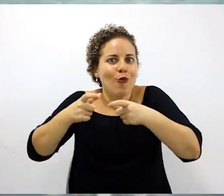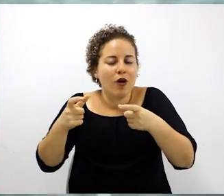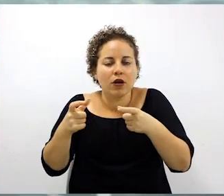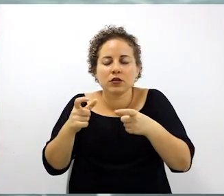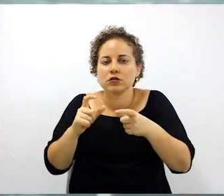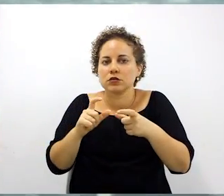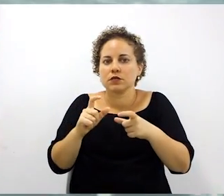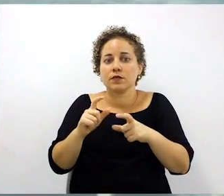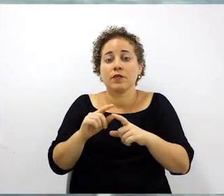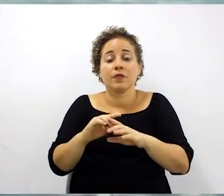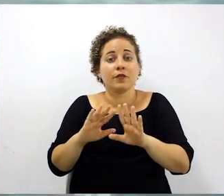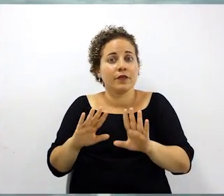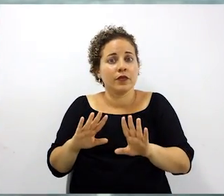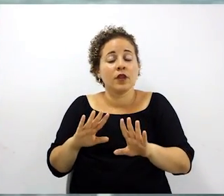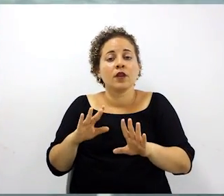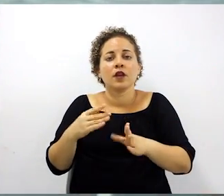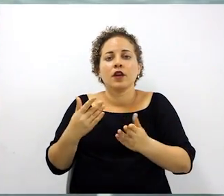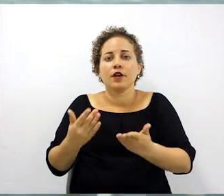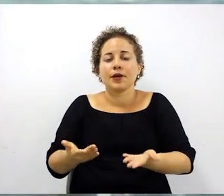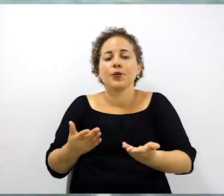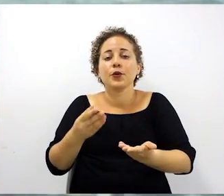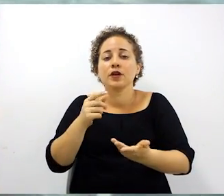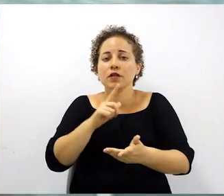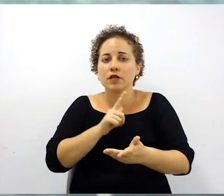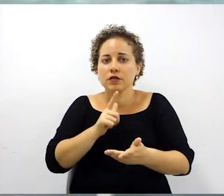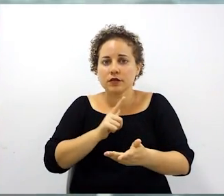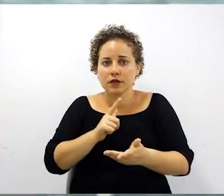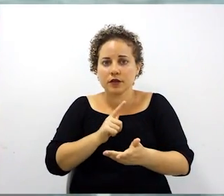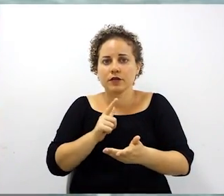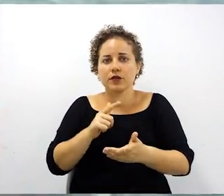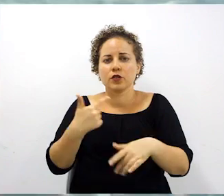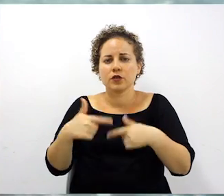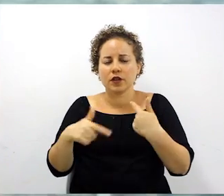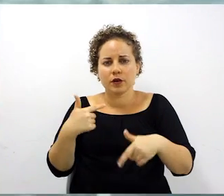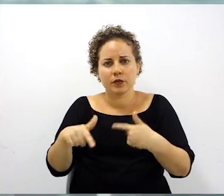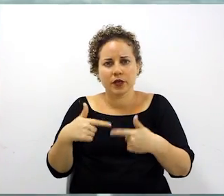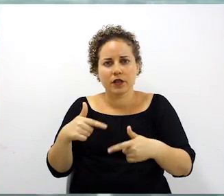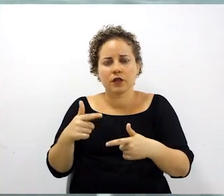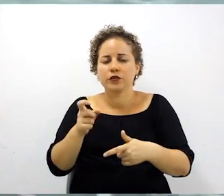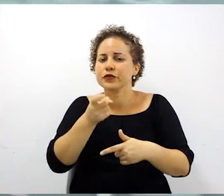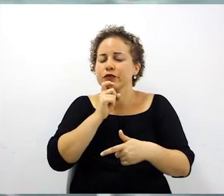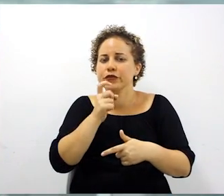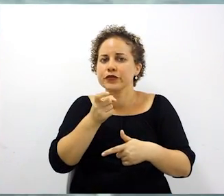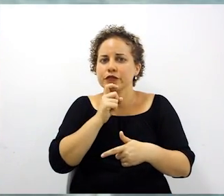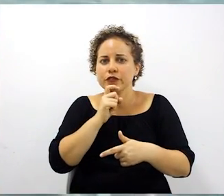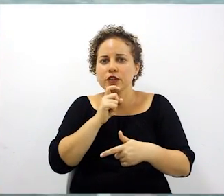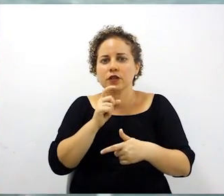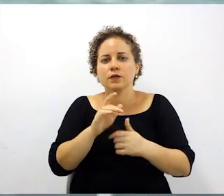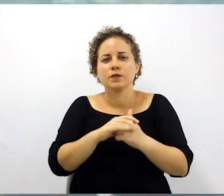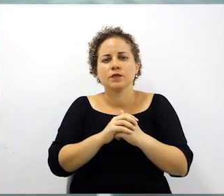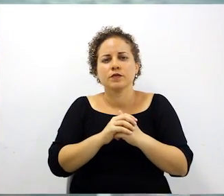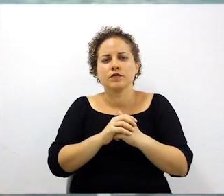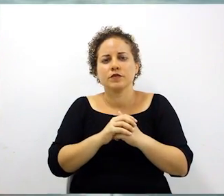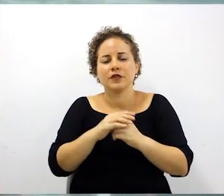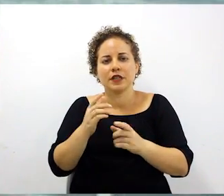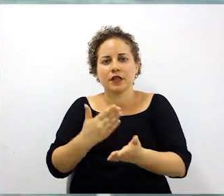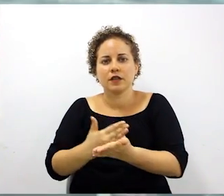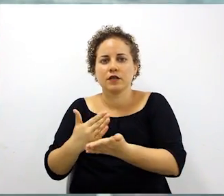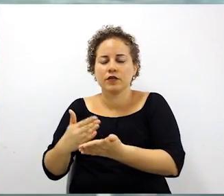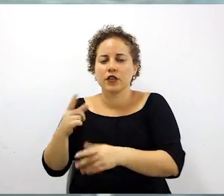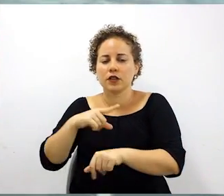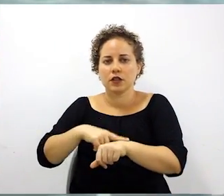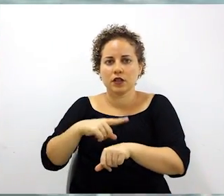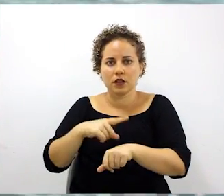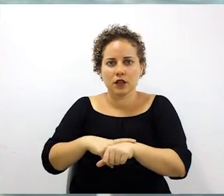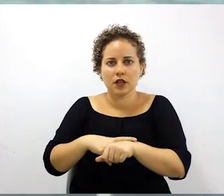é congelado. Então, o que é que nós temos aí? O trabalhador está exposto ao frio em um período, em um intervalo de tempo